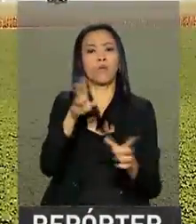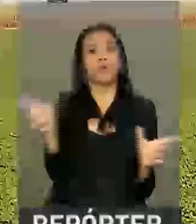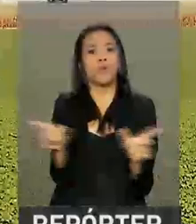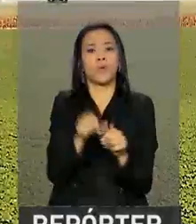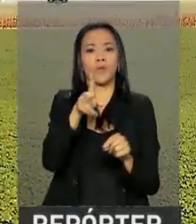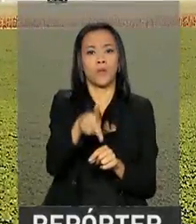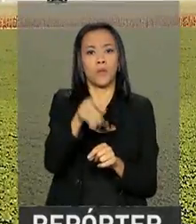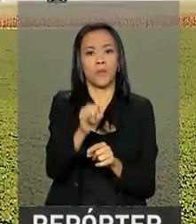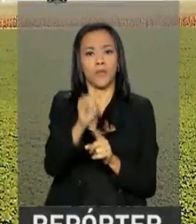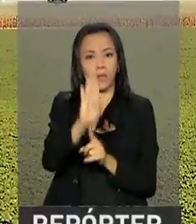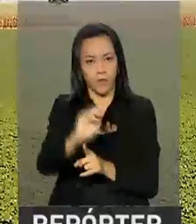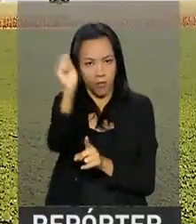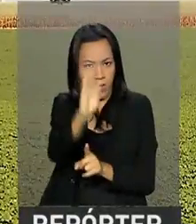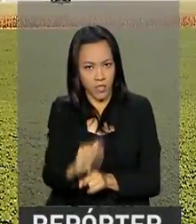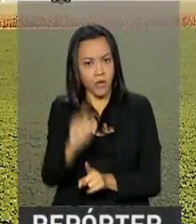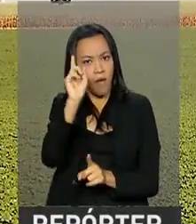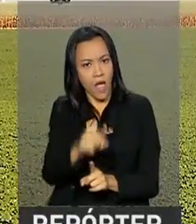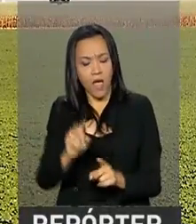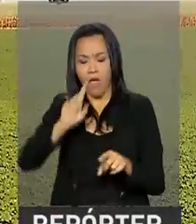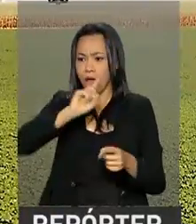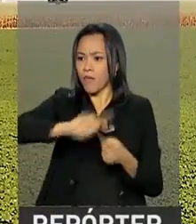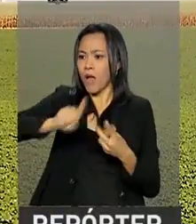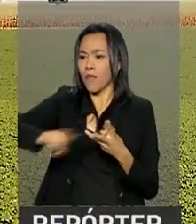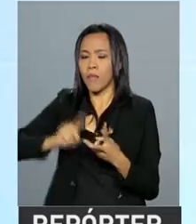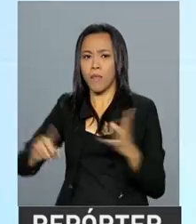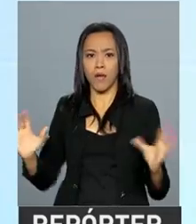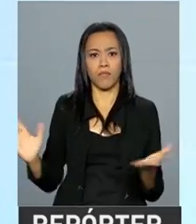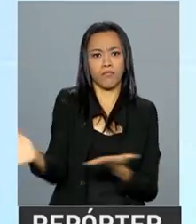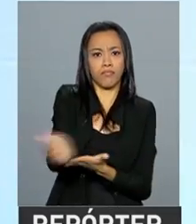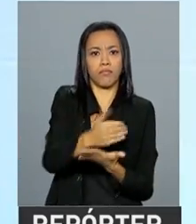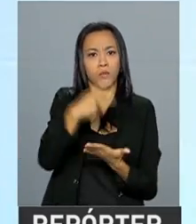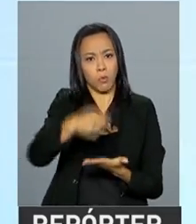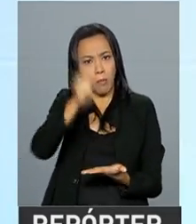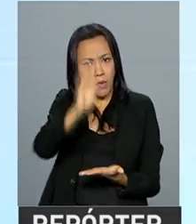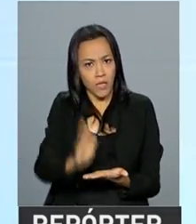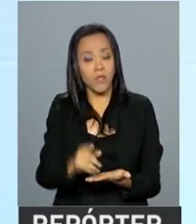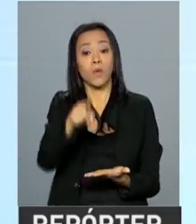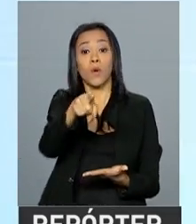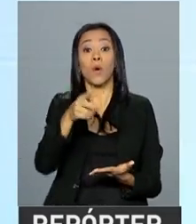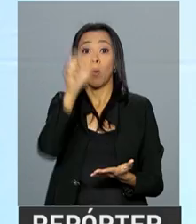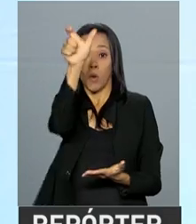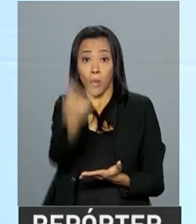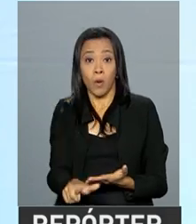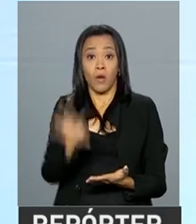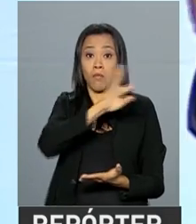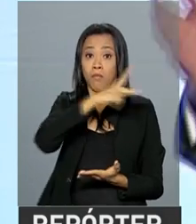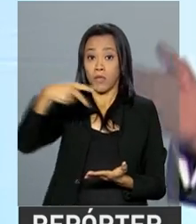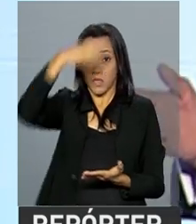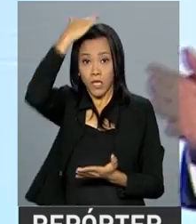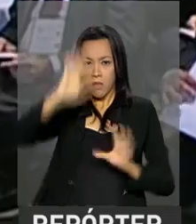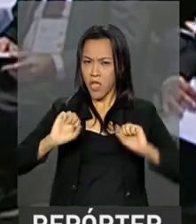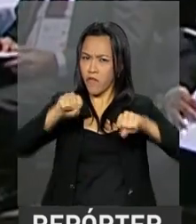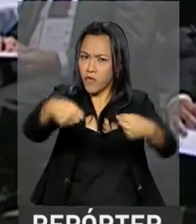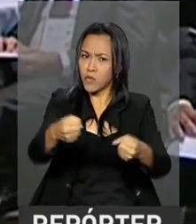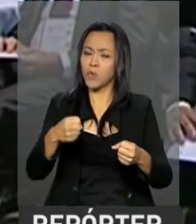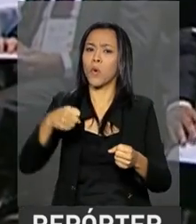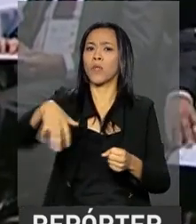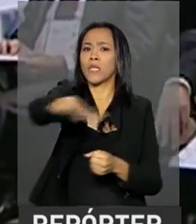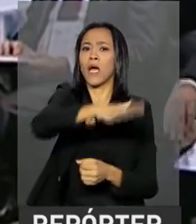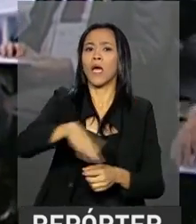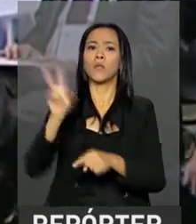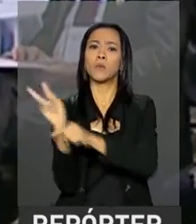brasileiro conjunto de riquezas produzidas pelo país o presidente Michel Temer reforçou políticas de crédito para